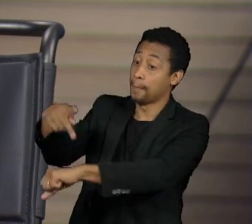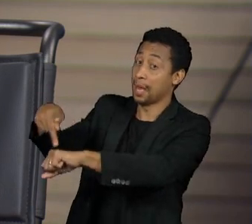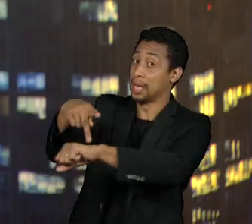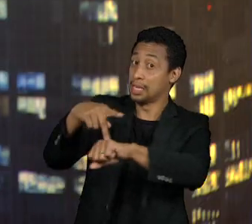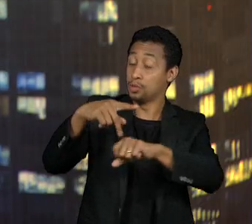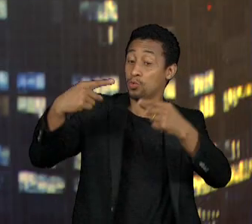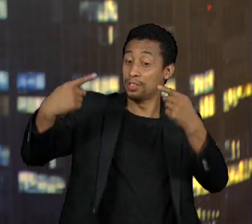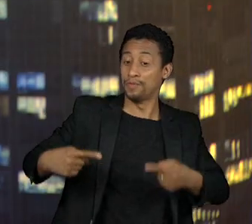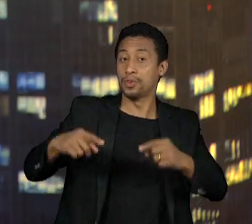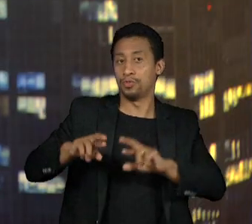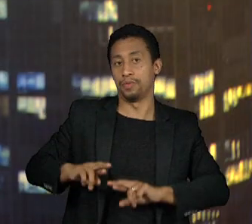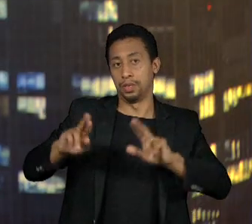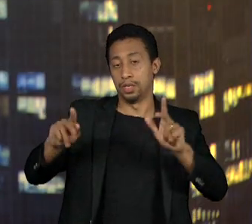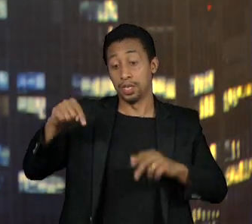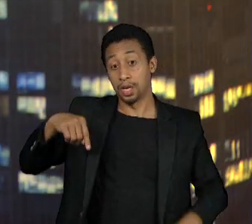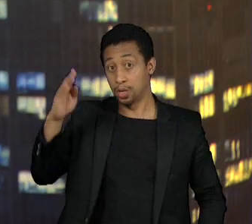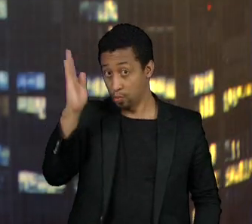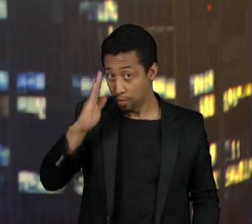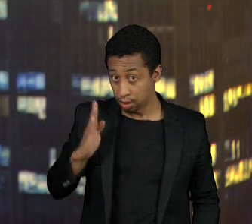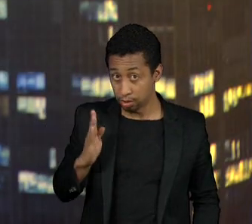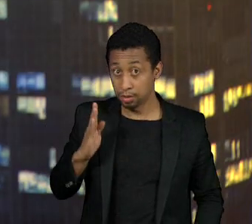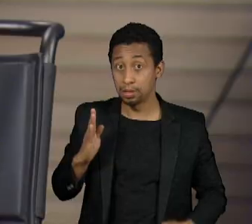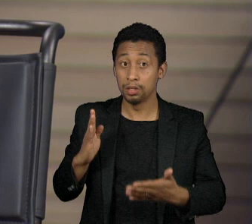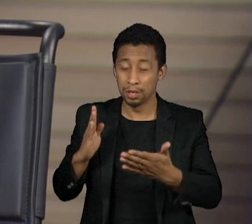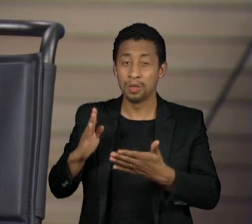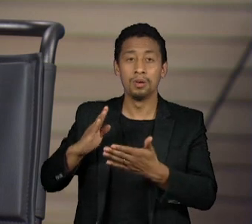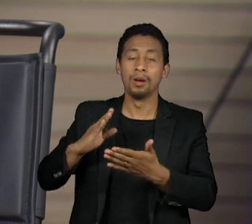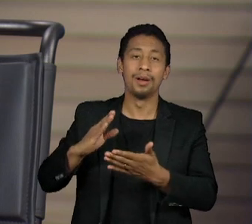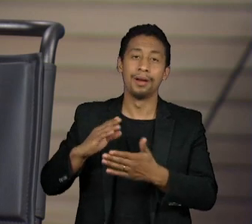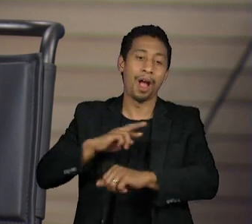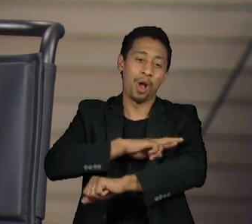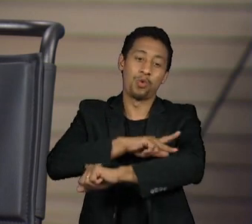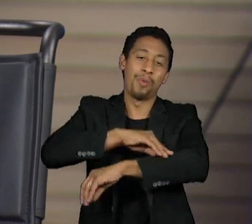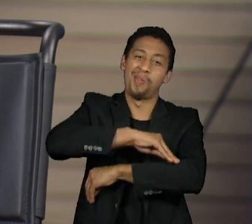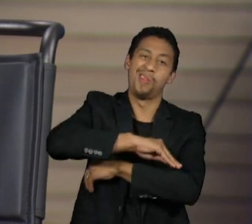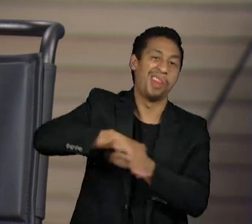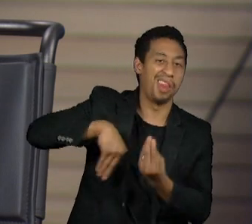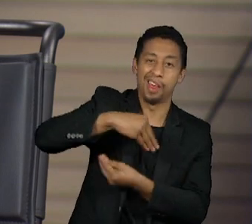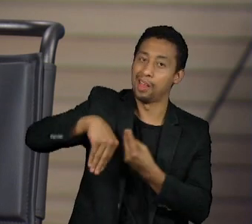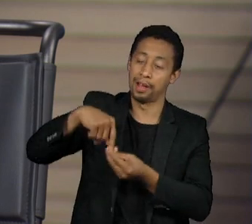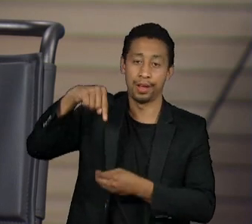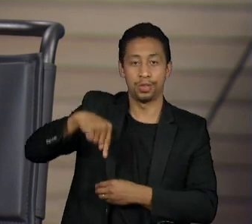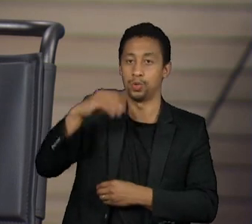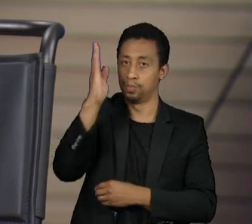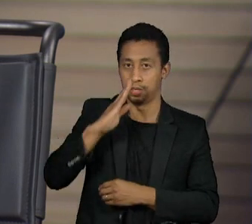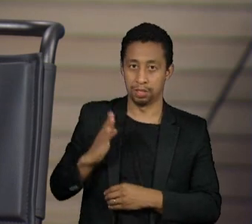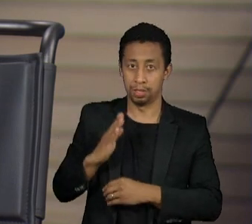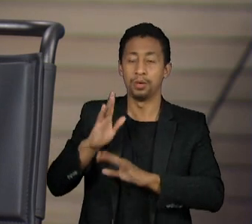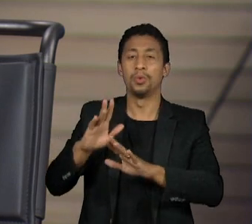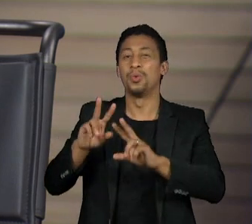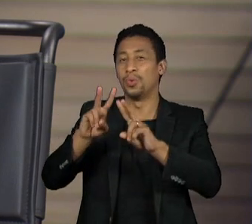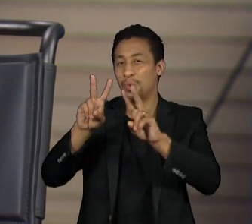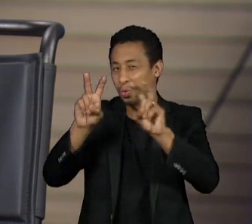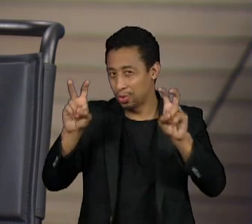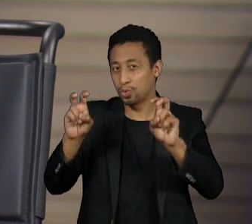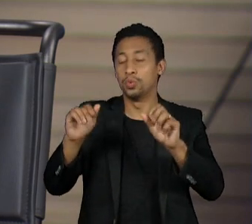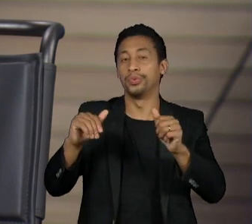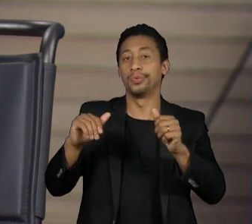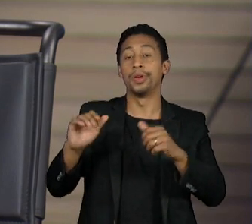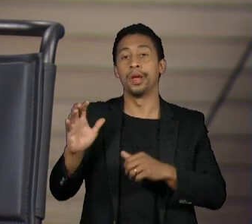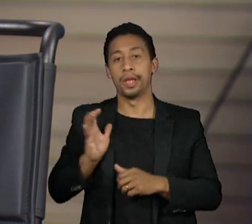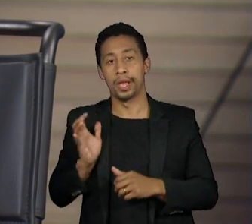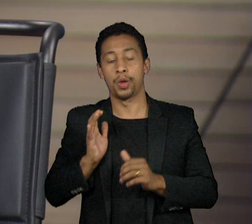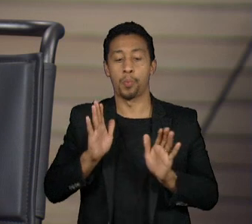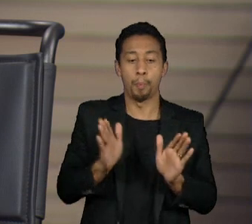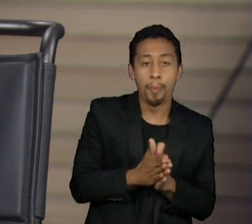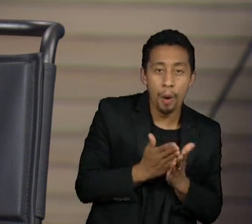específica. Então, aqui no Brasil, a gente tem vários países dentro do Brasil. Então, essas questões de raça, de classe, de como que o seu